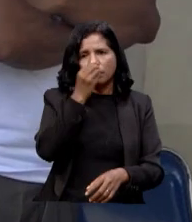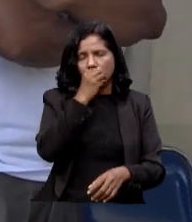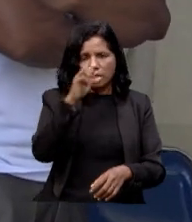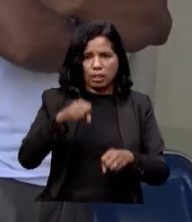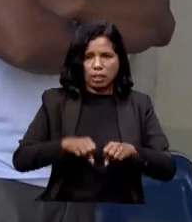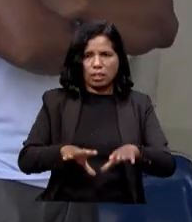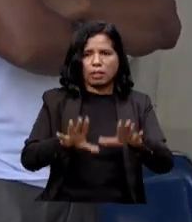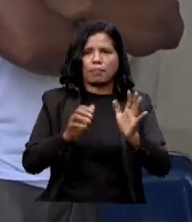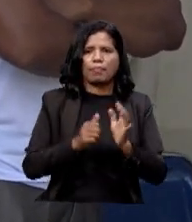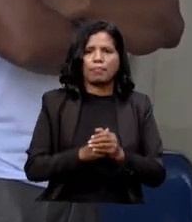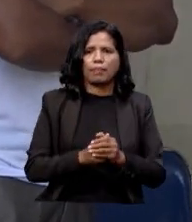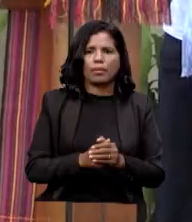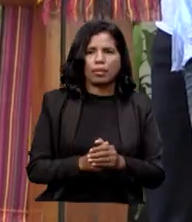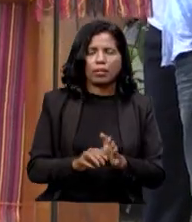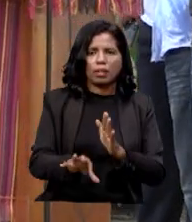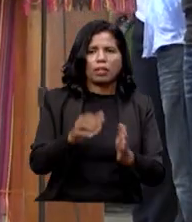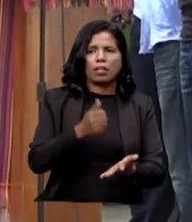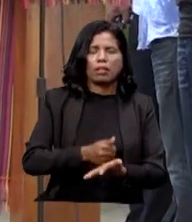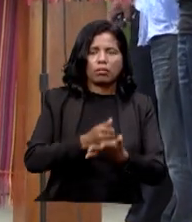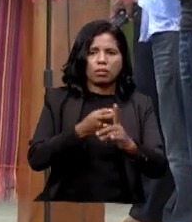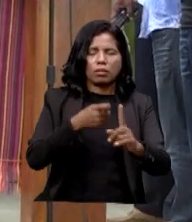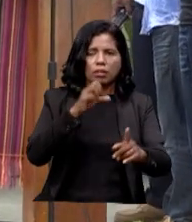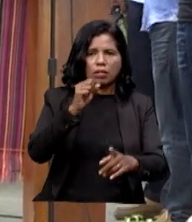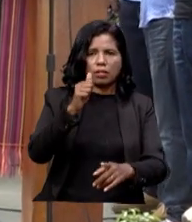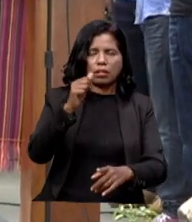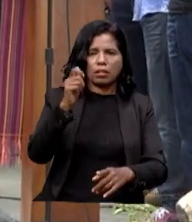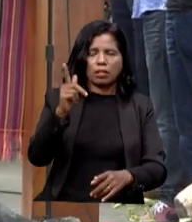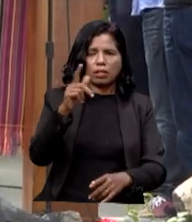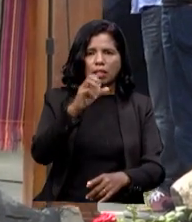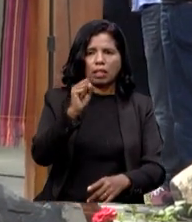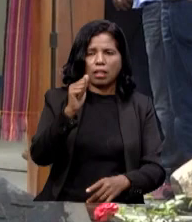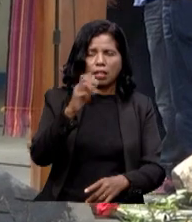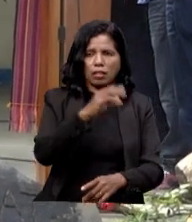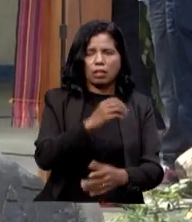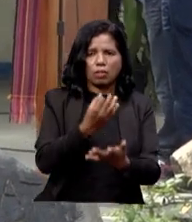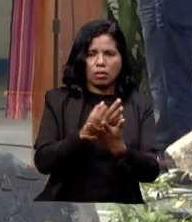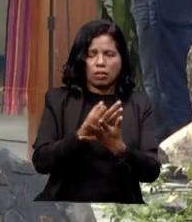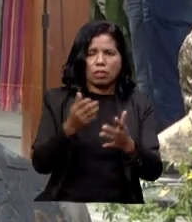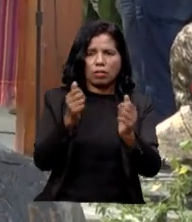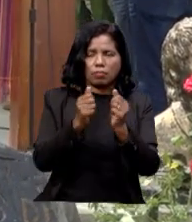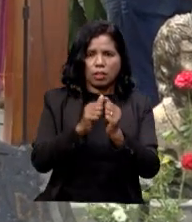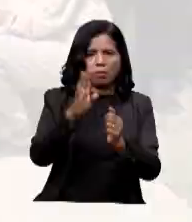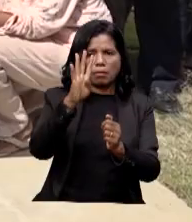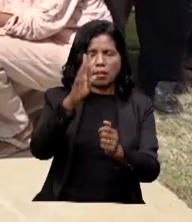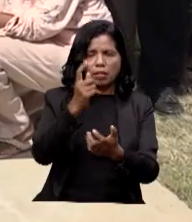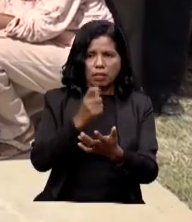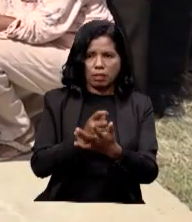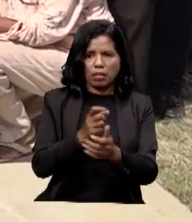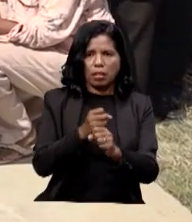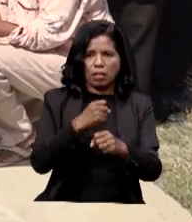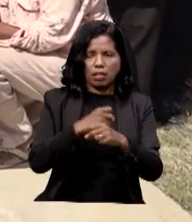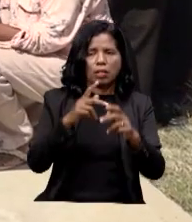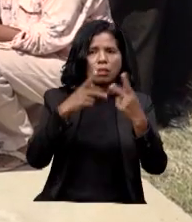Construção do Jardim Memória Viva, né? Reta no apoio Rússia Saskas, o montante Ossan dólar americano Reinhardt, no constrói Rússia